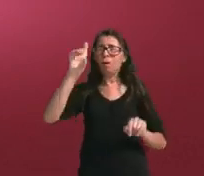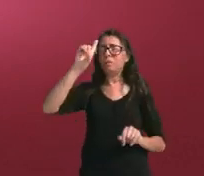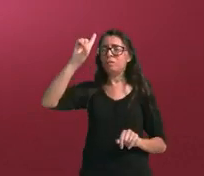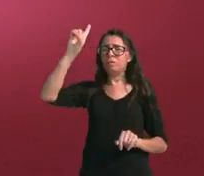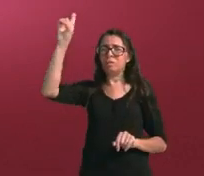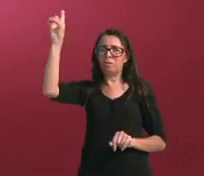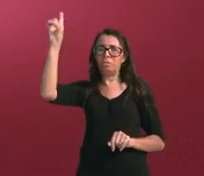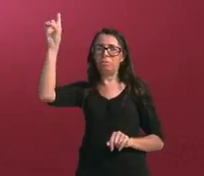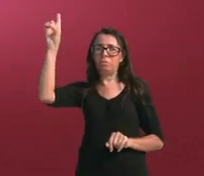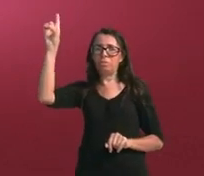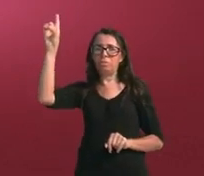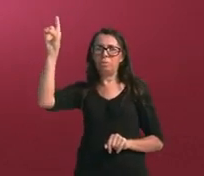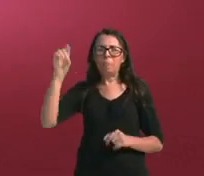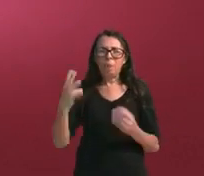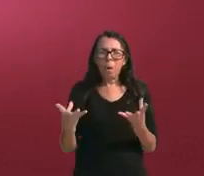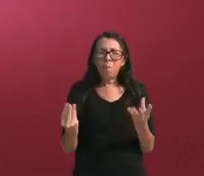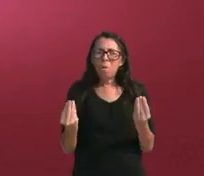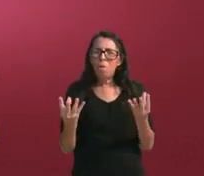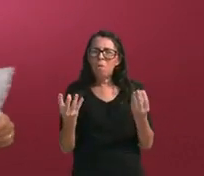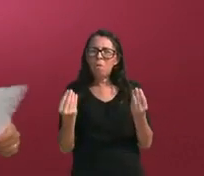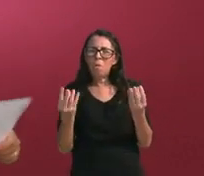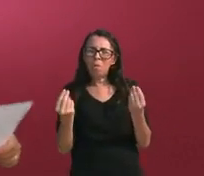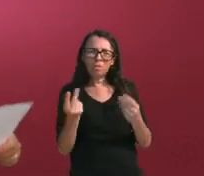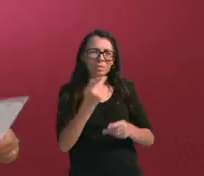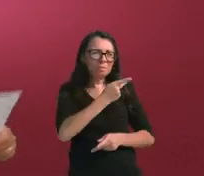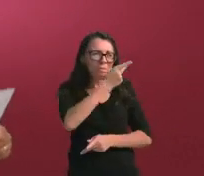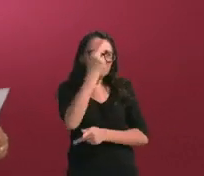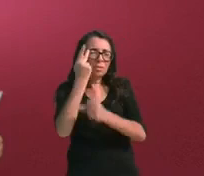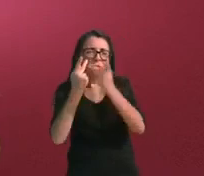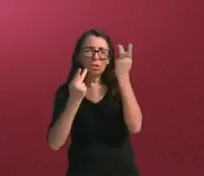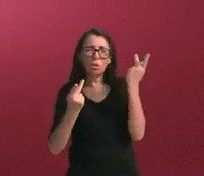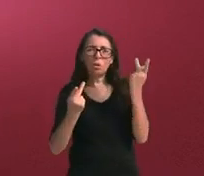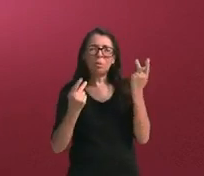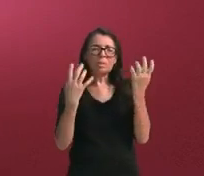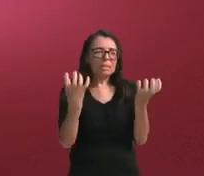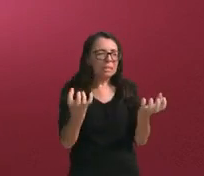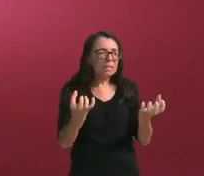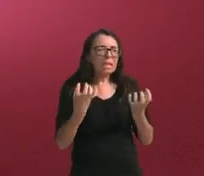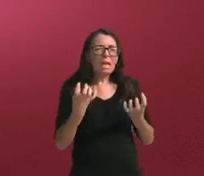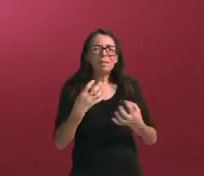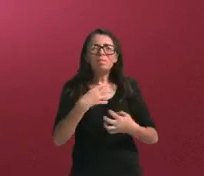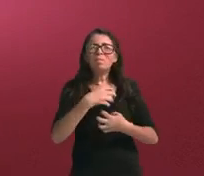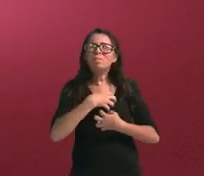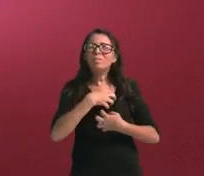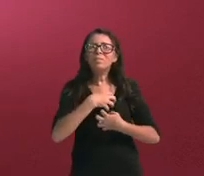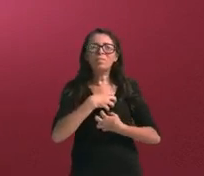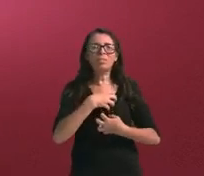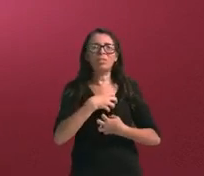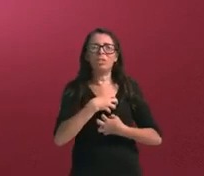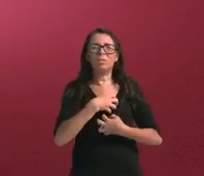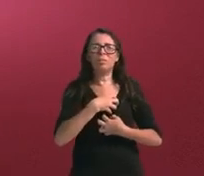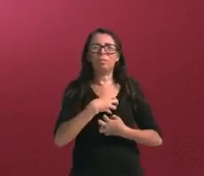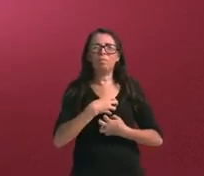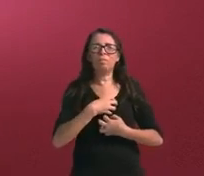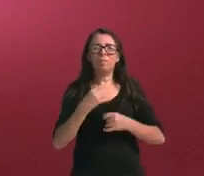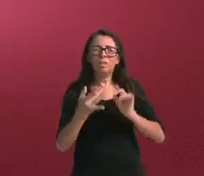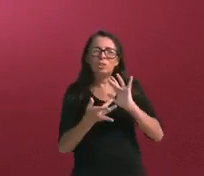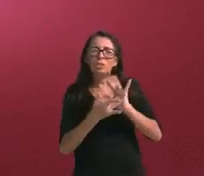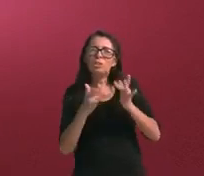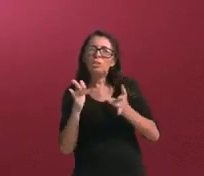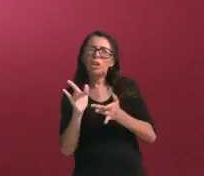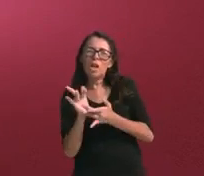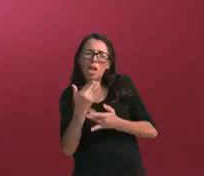que viam o Senhor em presença. Mas Jesus fala assim, mas